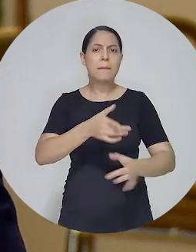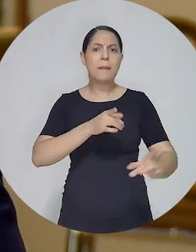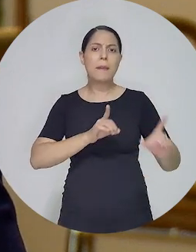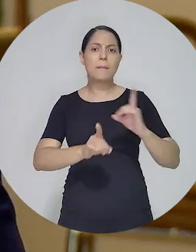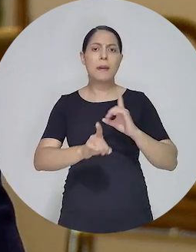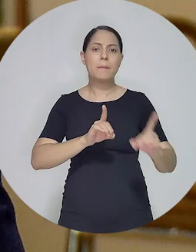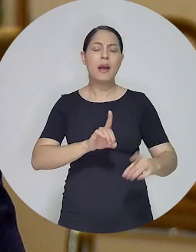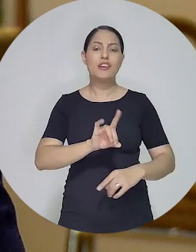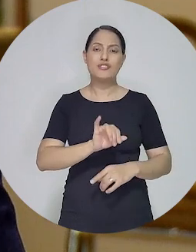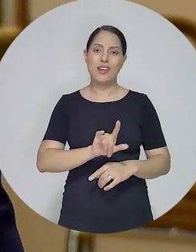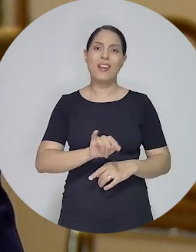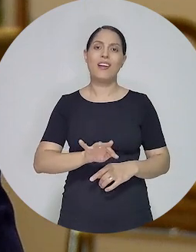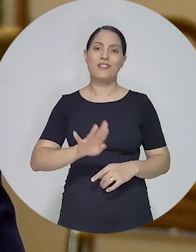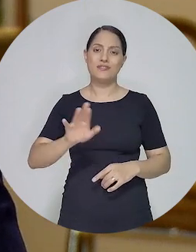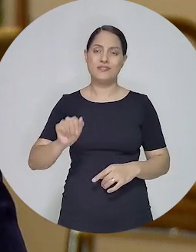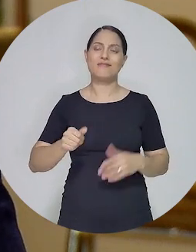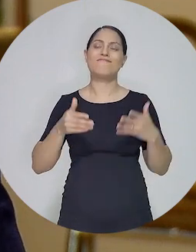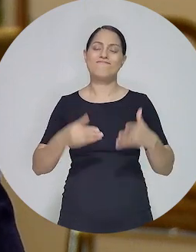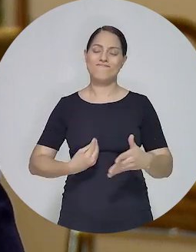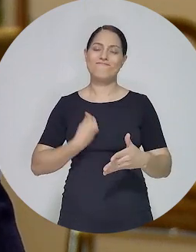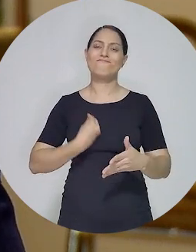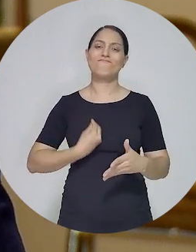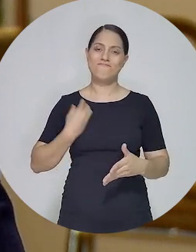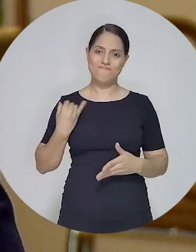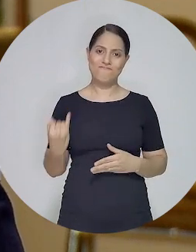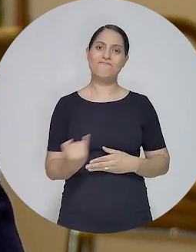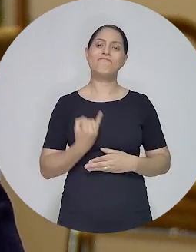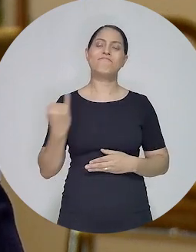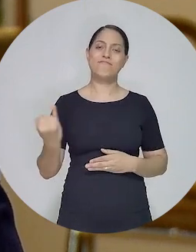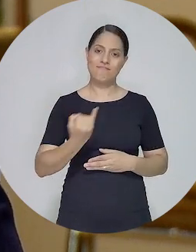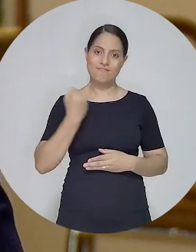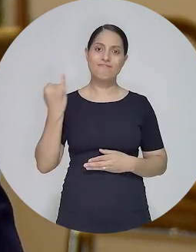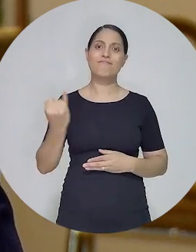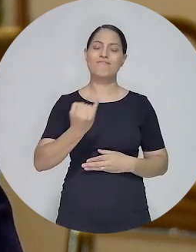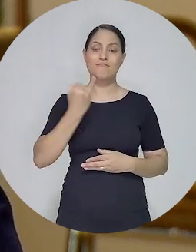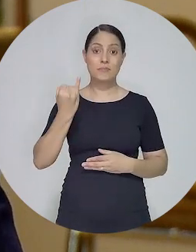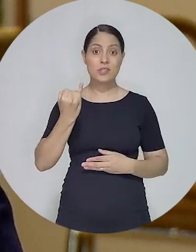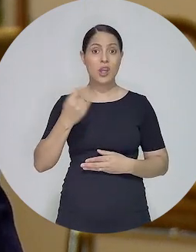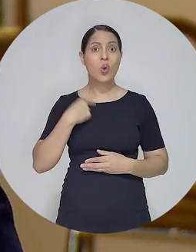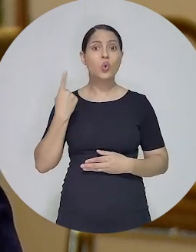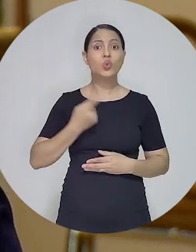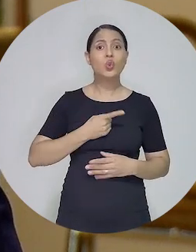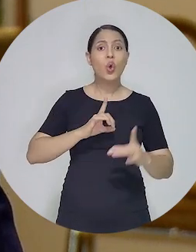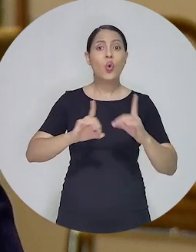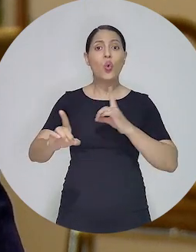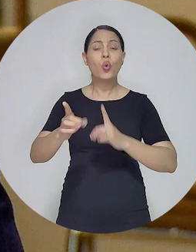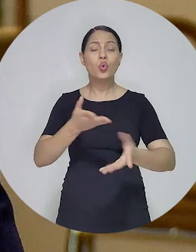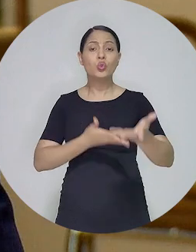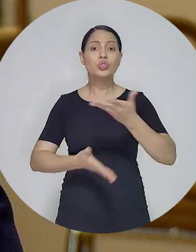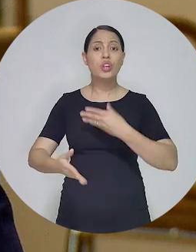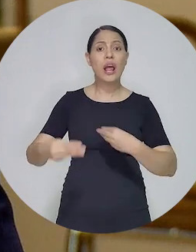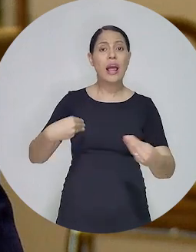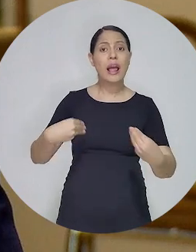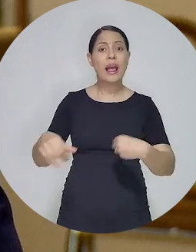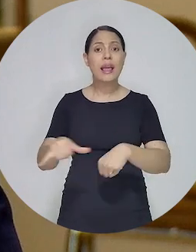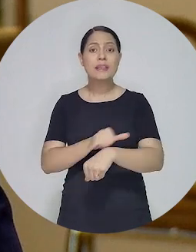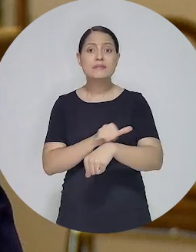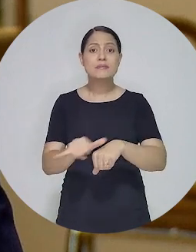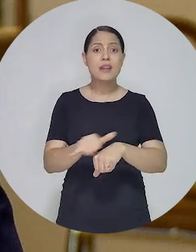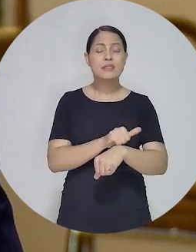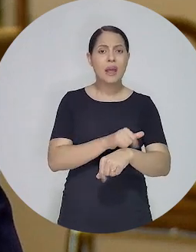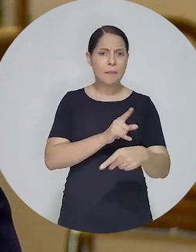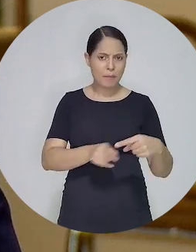A dialética faz parte de tudo isso e é muito importante que nós tenhamos aí o diálogo como